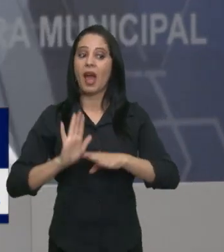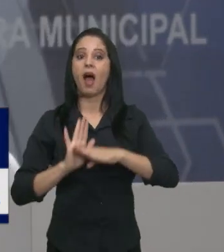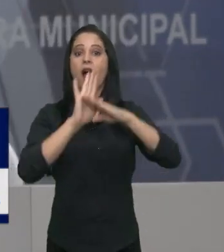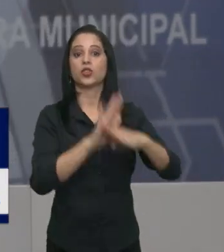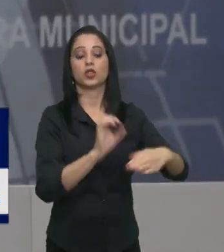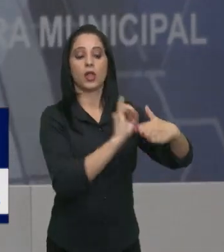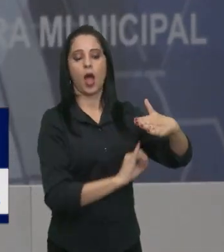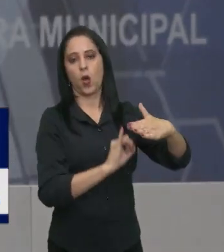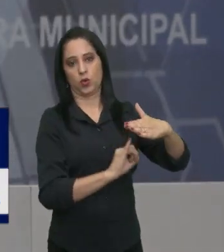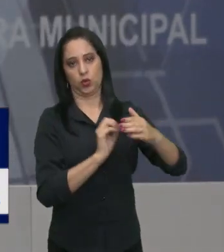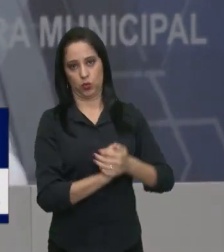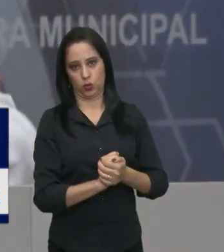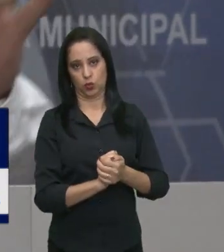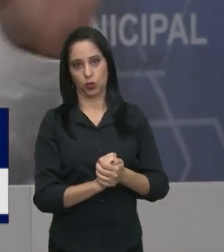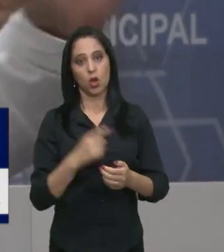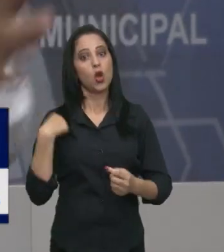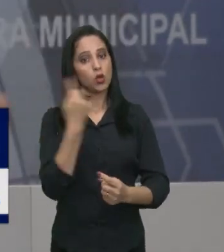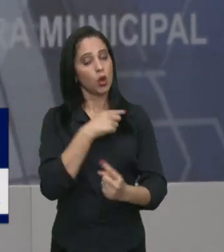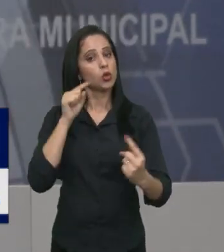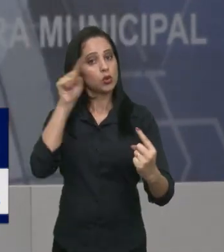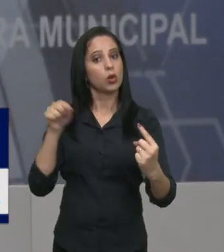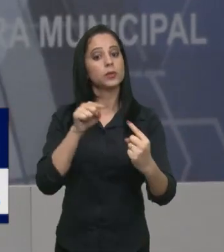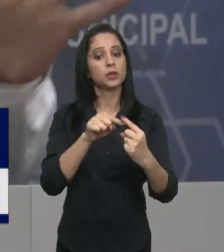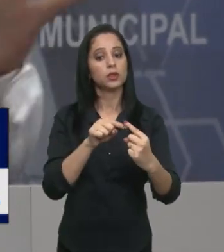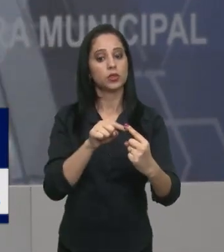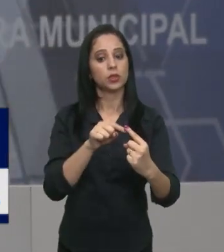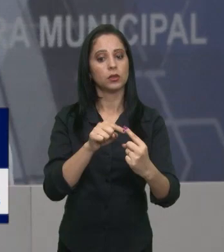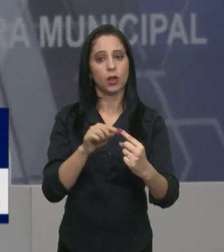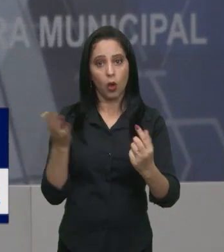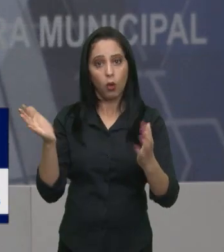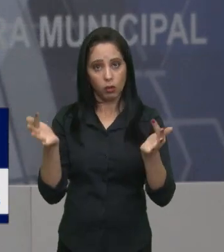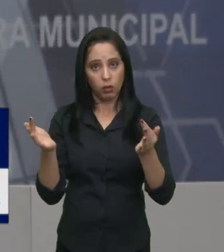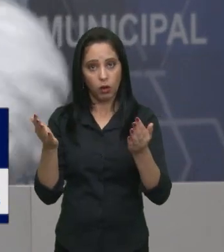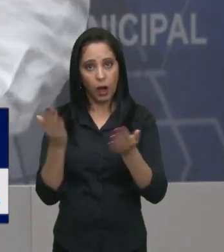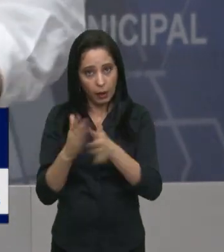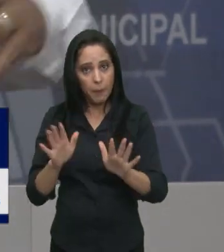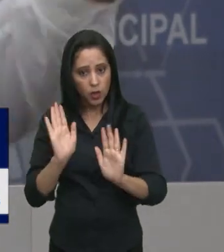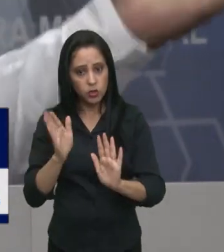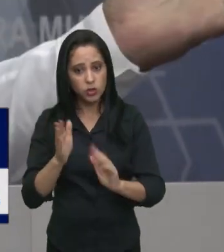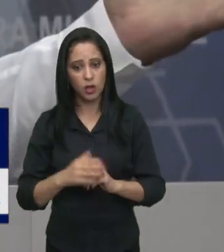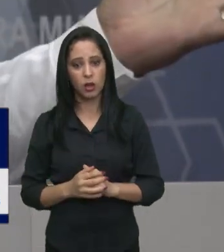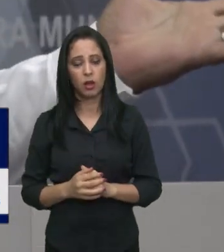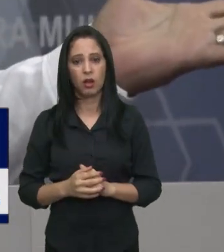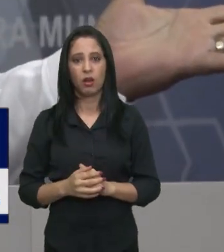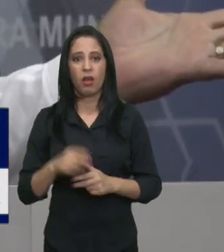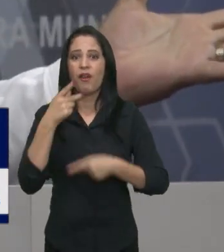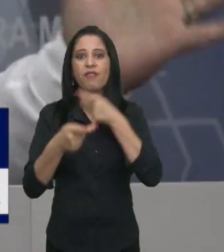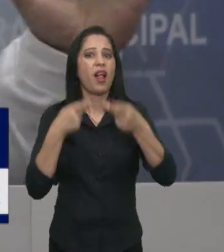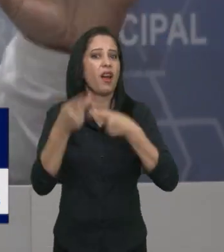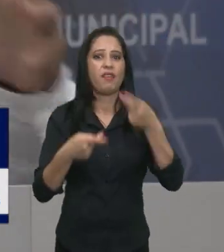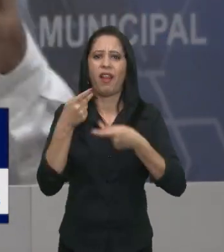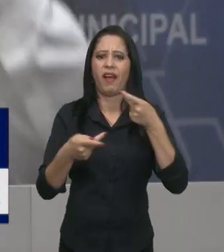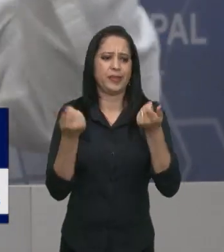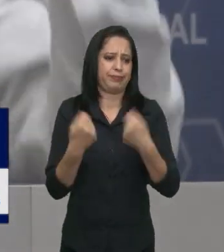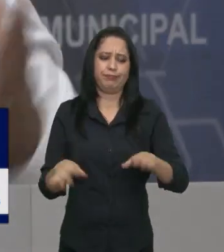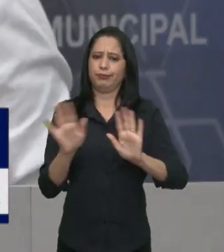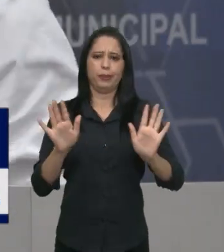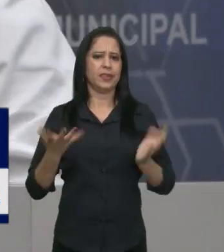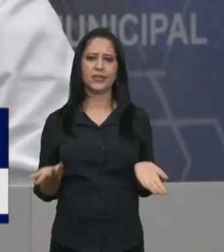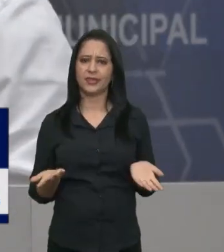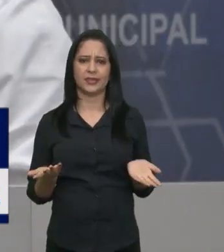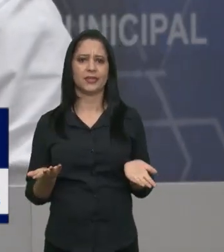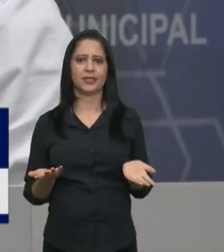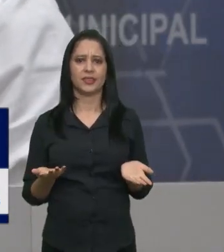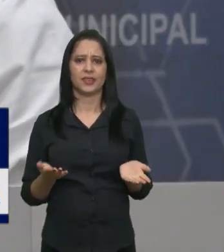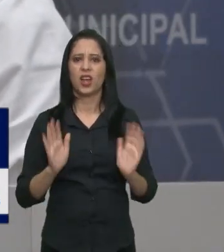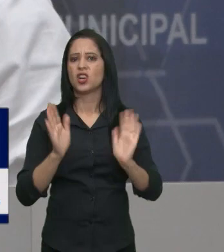esse é o nosso objetivo. E eu vou terminando, presidente. Vou terminando, porque não tem muito o que falar nesse assunto mais. Já foi esgotado